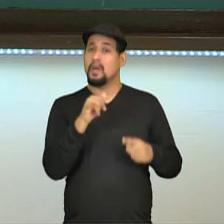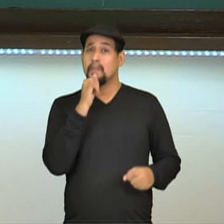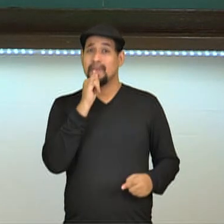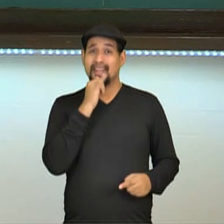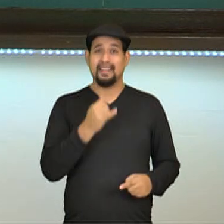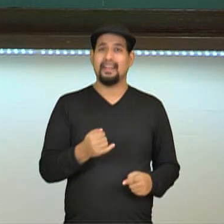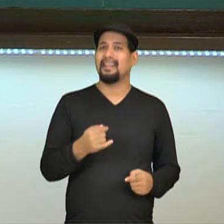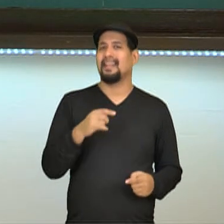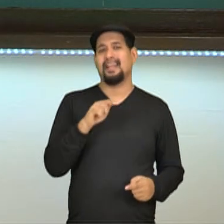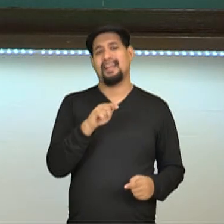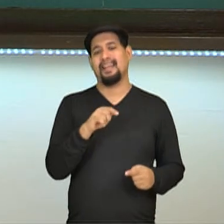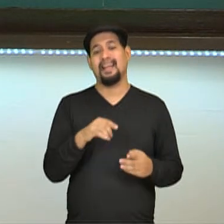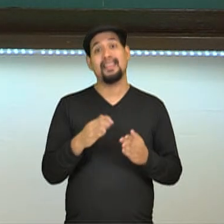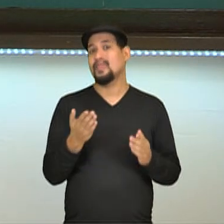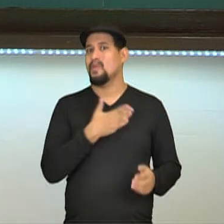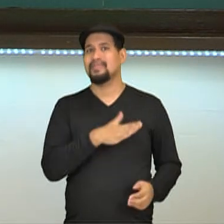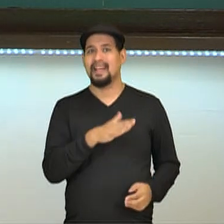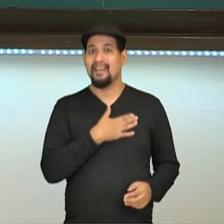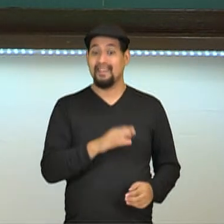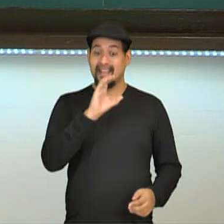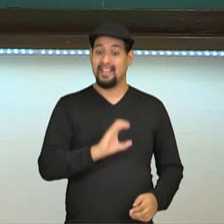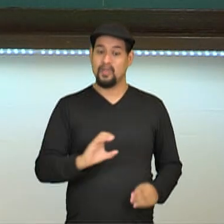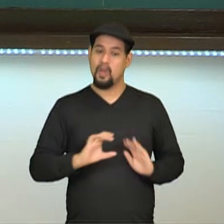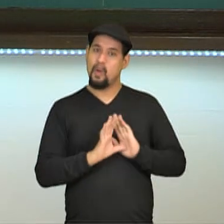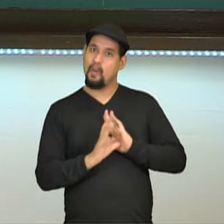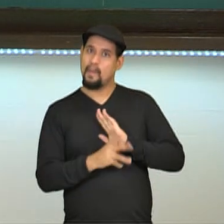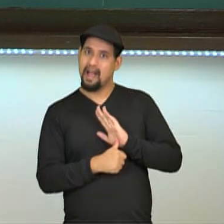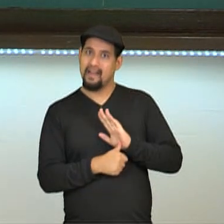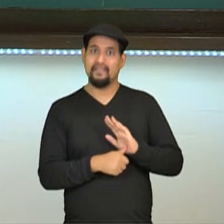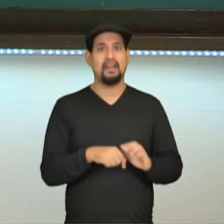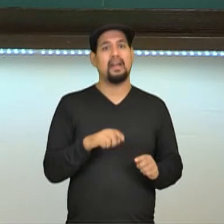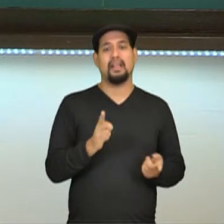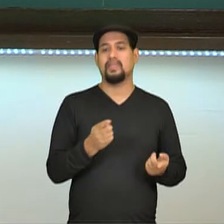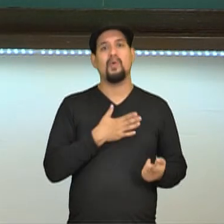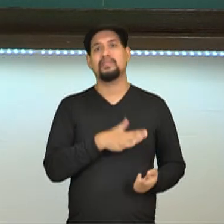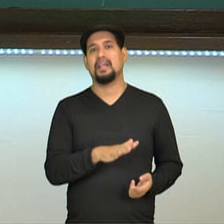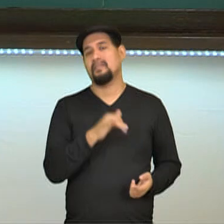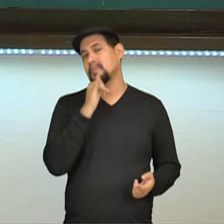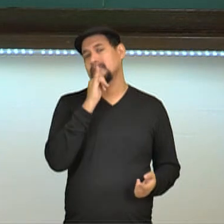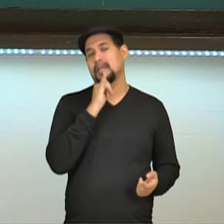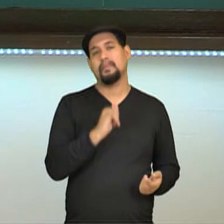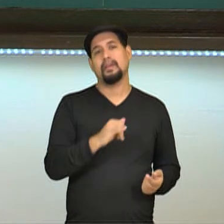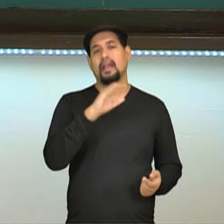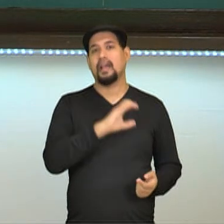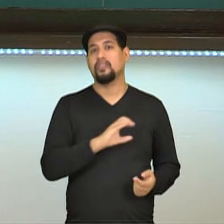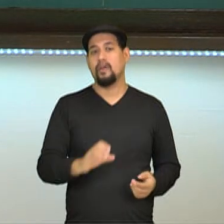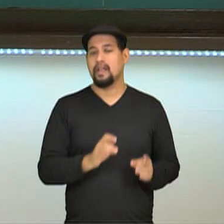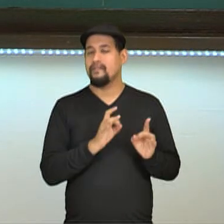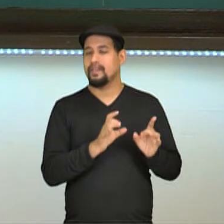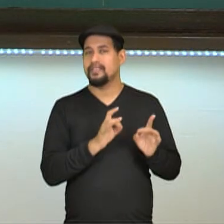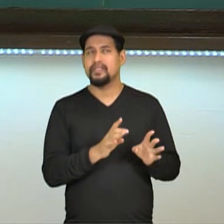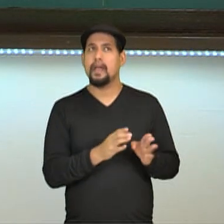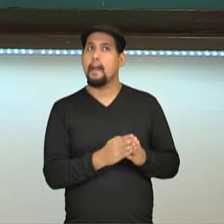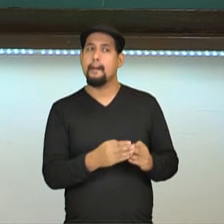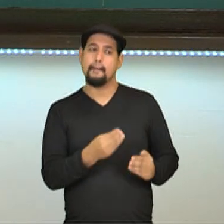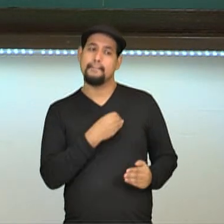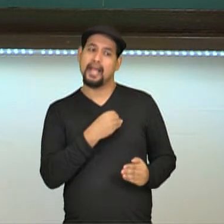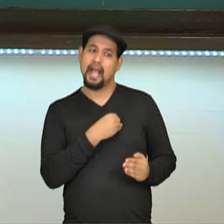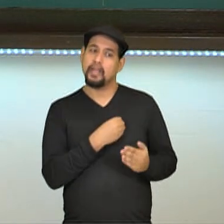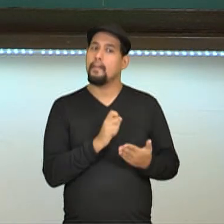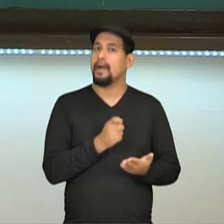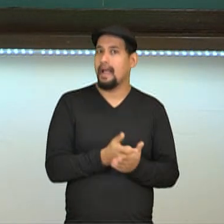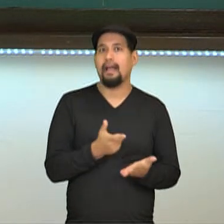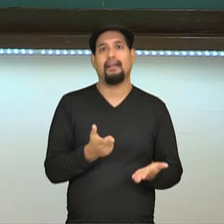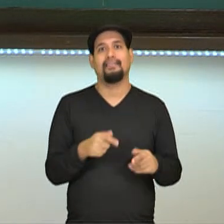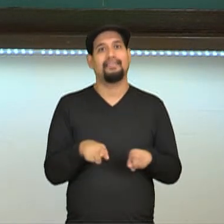Igreja Católica, ela criticava a venda de indulgências, criticava a venda de relíquia, o luxo que a